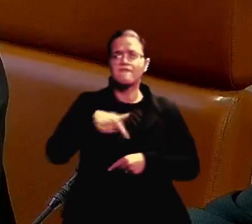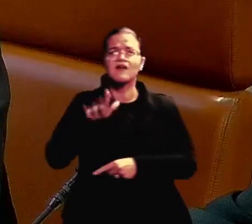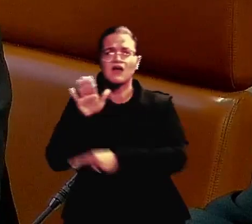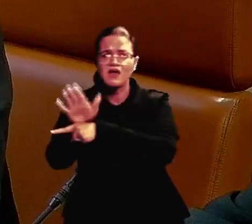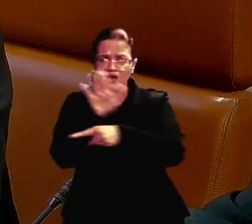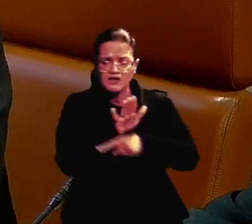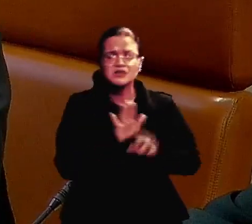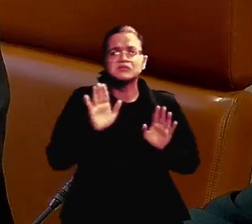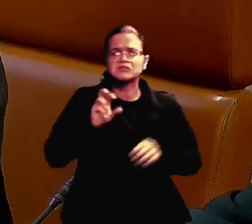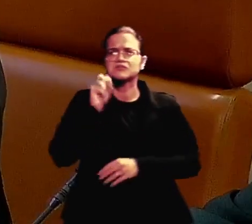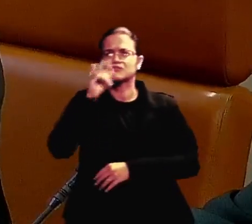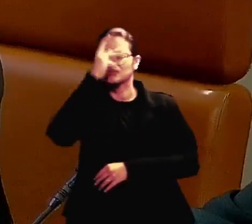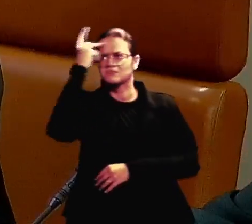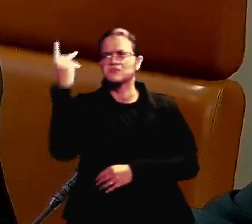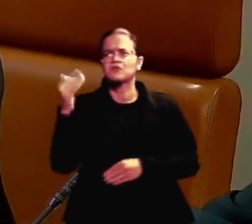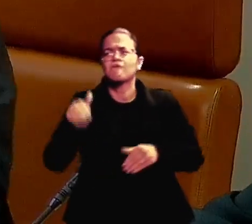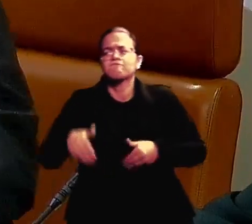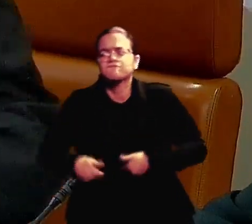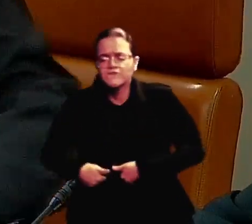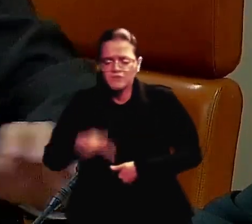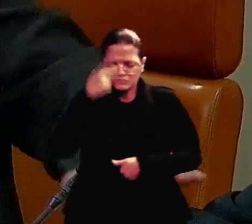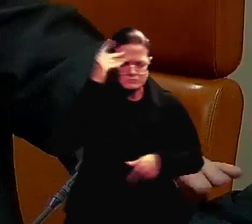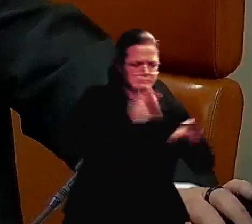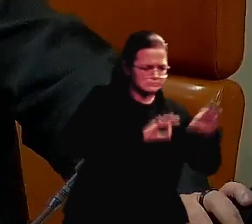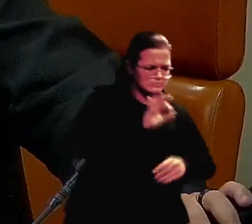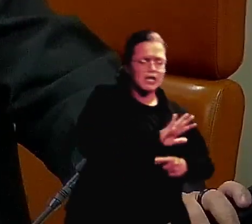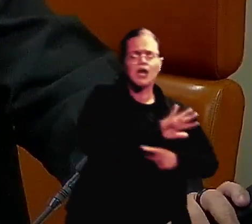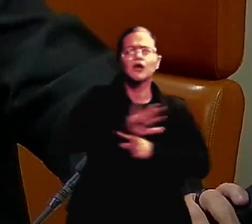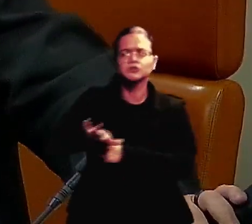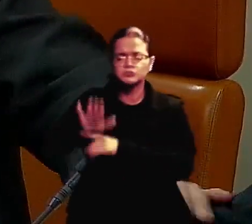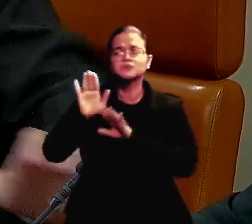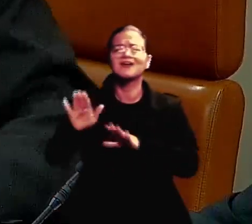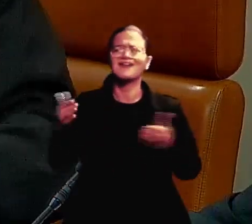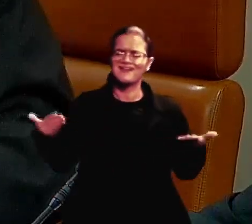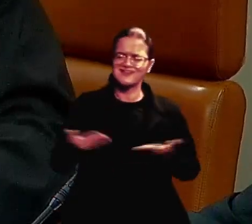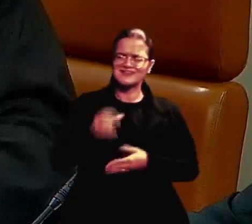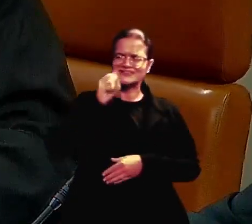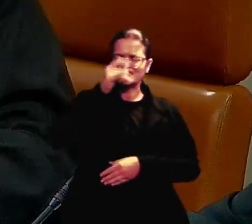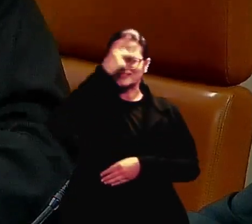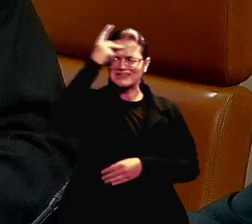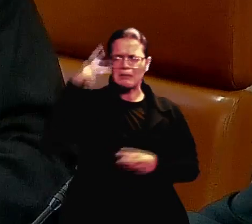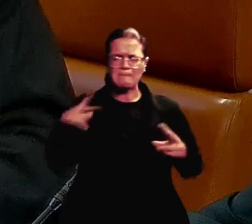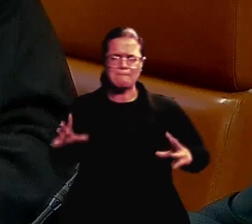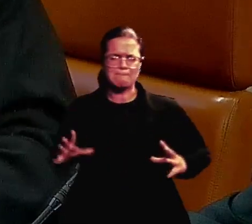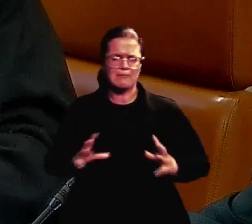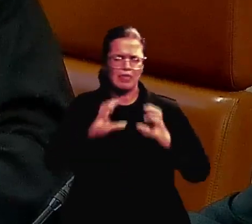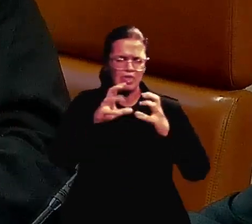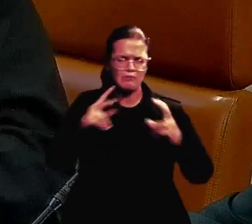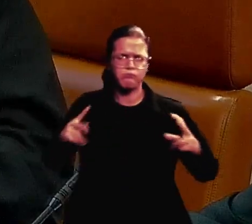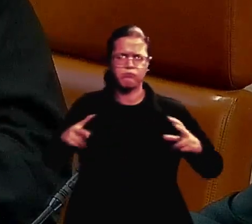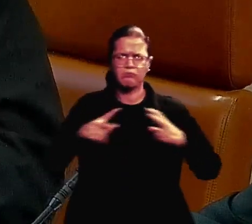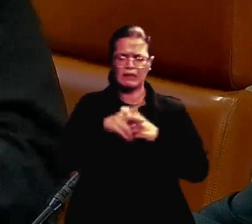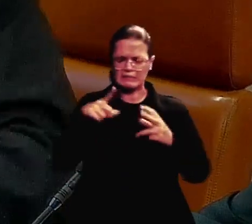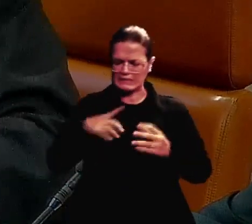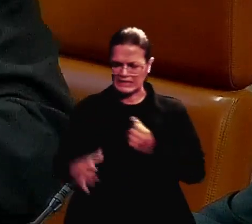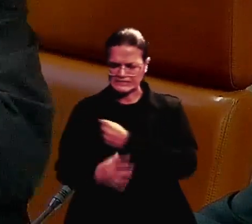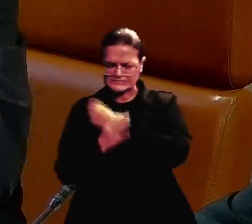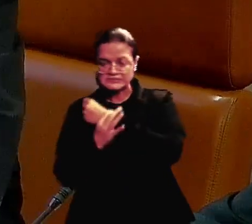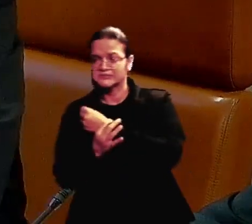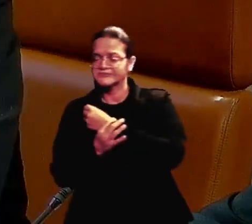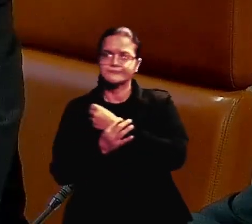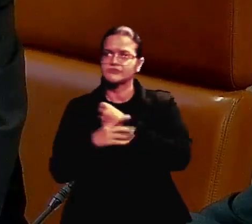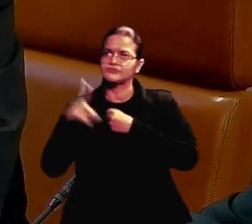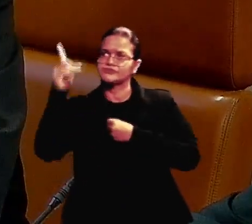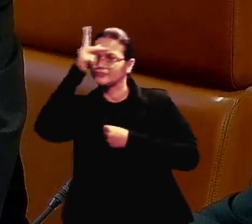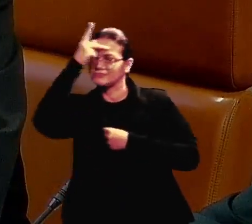ajudam. Se tem alguém passando fome, dá um jeito, as pessoas vão lá e ajudam. Agora, se tem um conflito que envolve segurança,